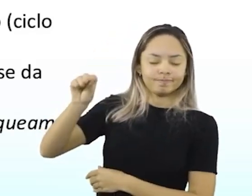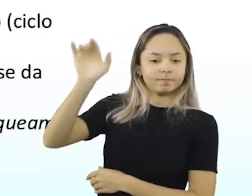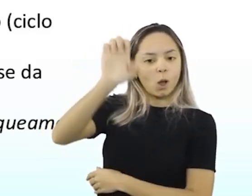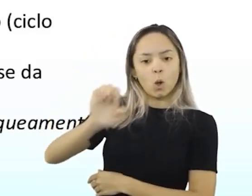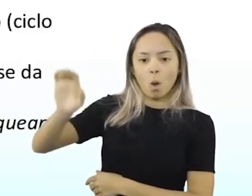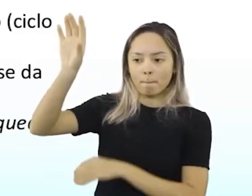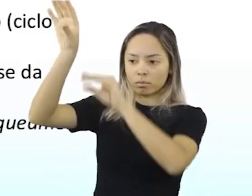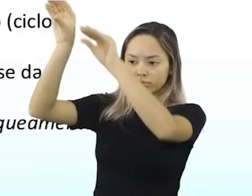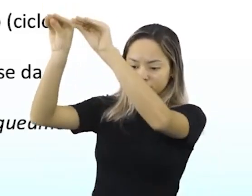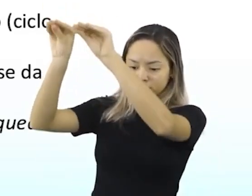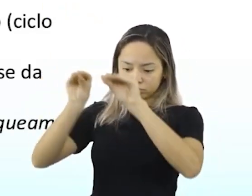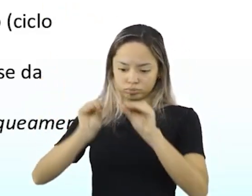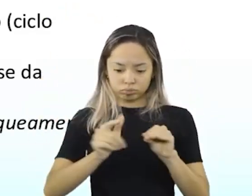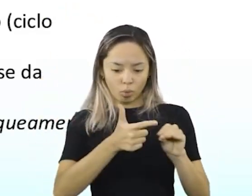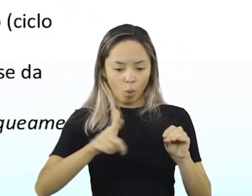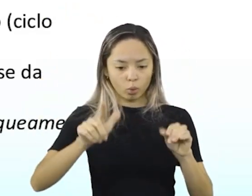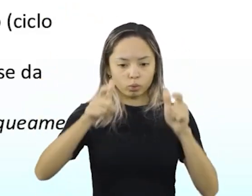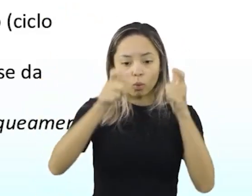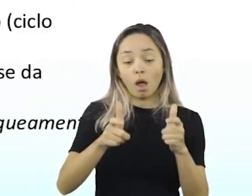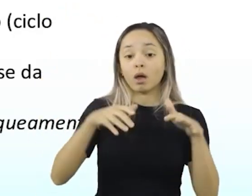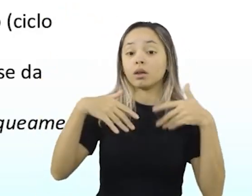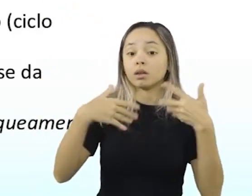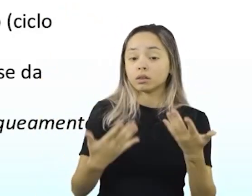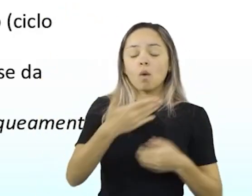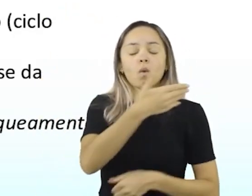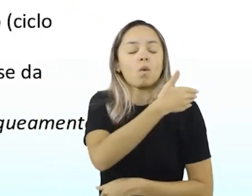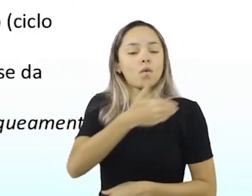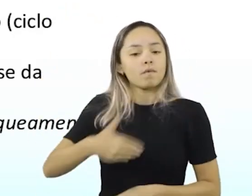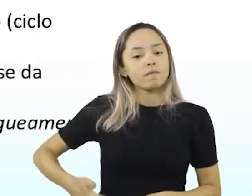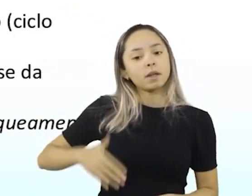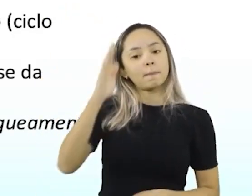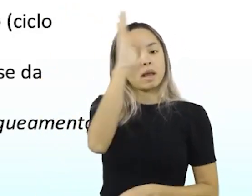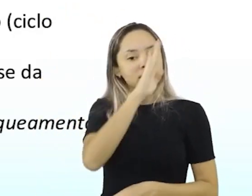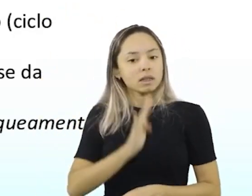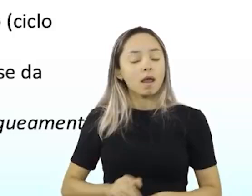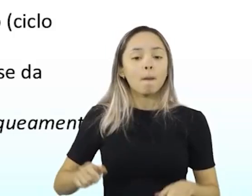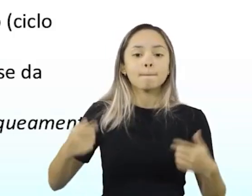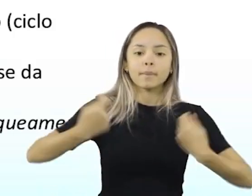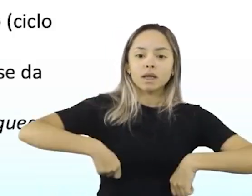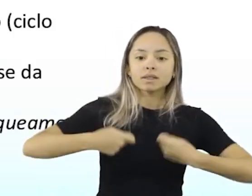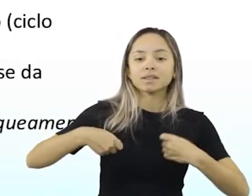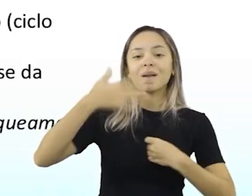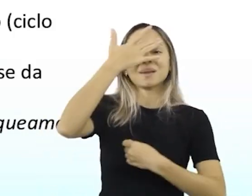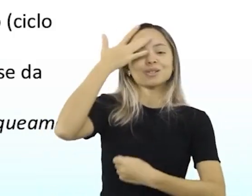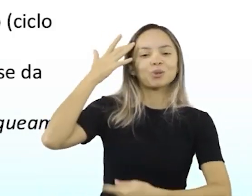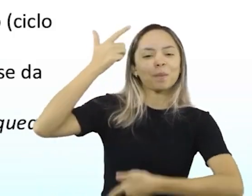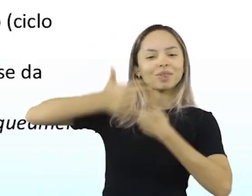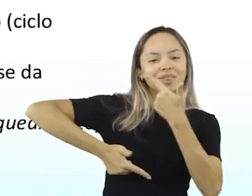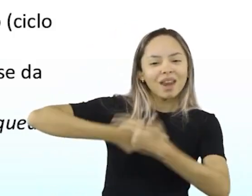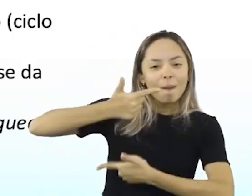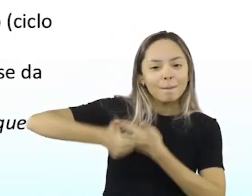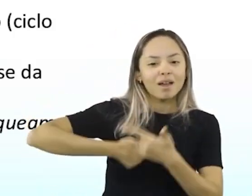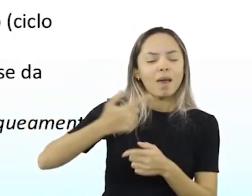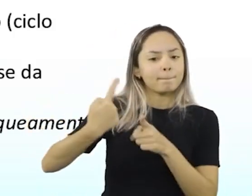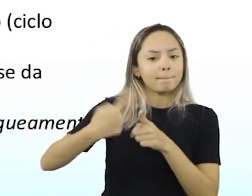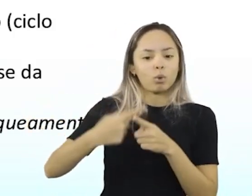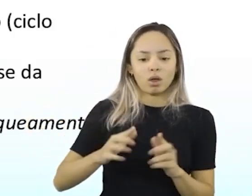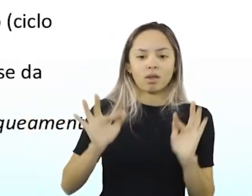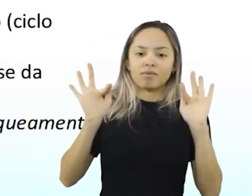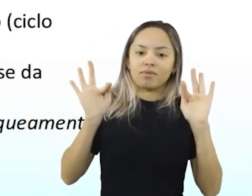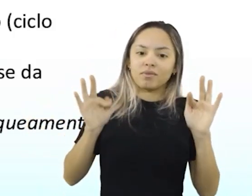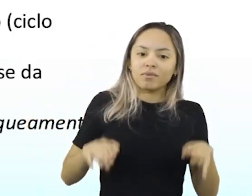outro lugar. Associado a isso, o governo brasileiro precisava de mão de obra, sobretudo após o fim ali